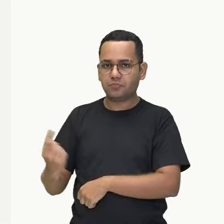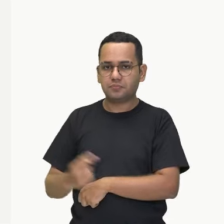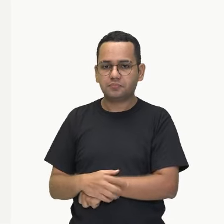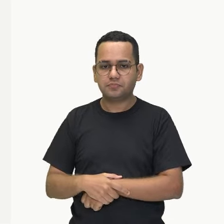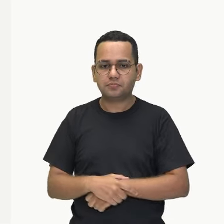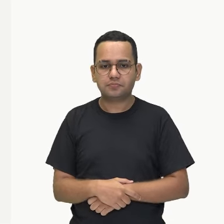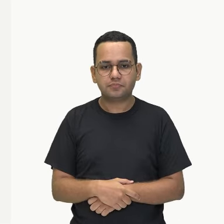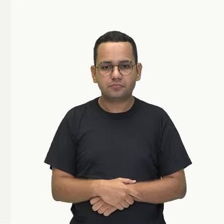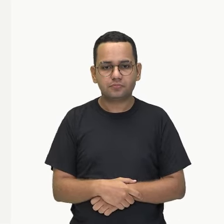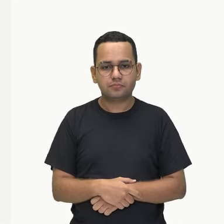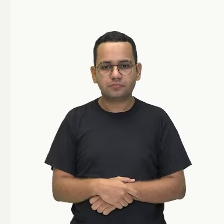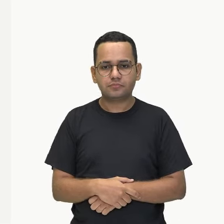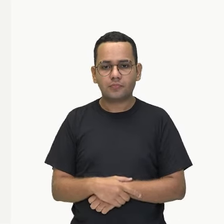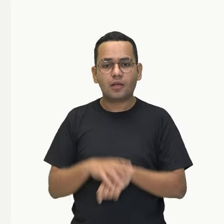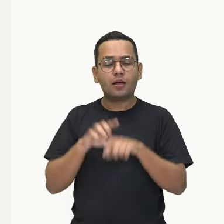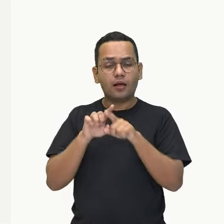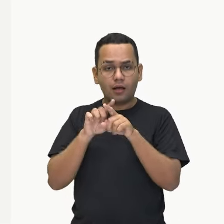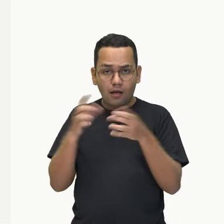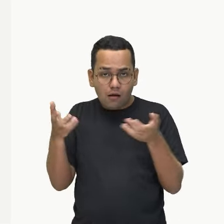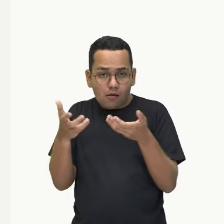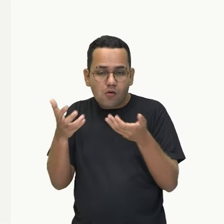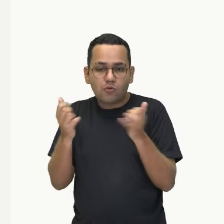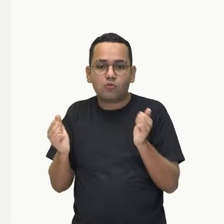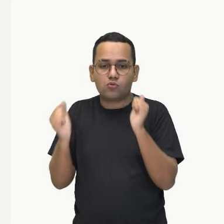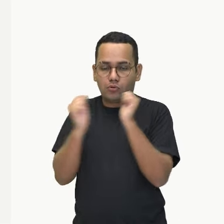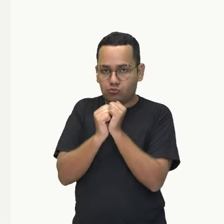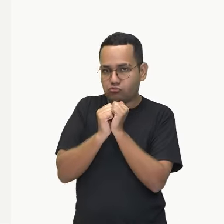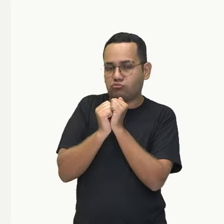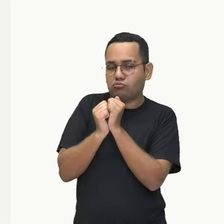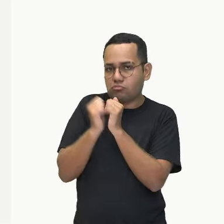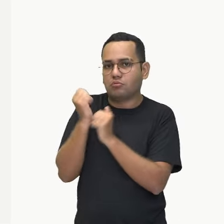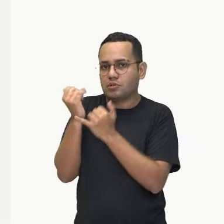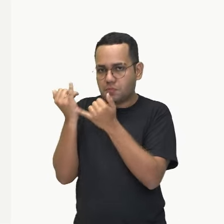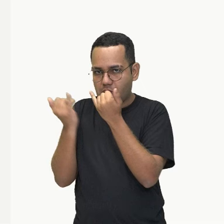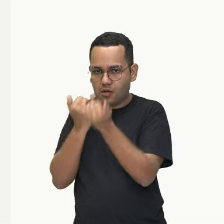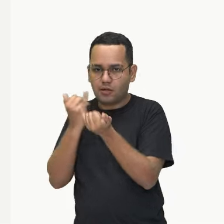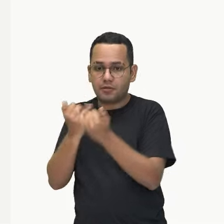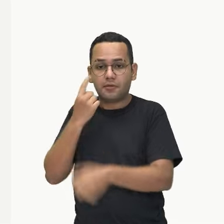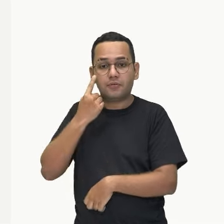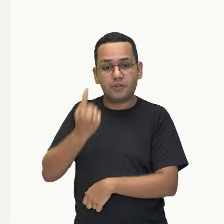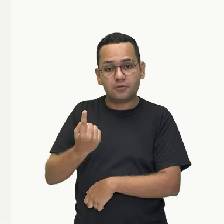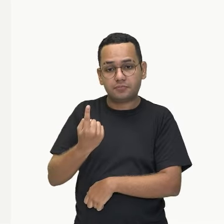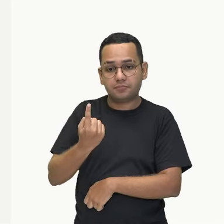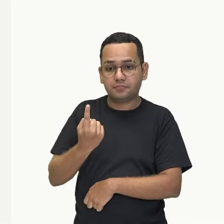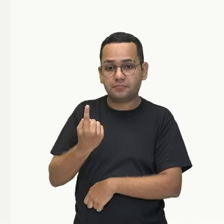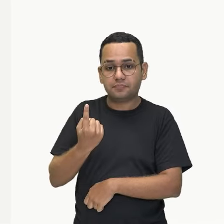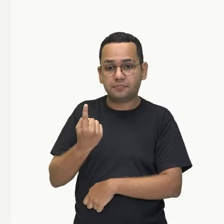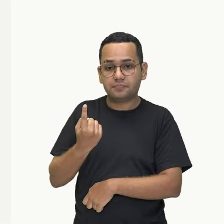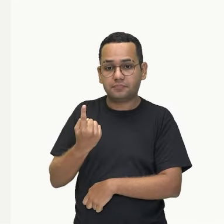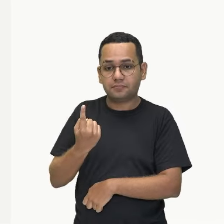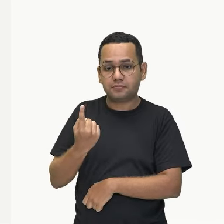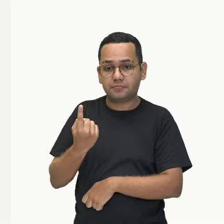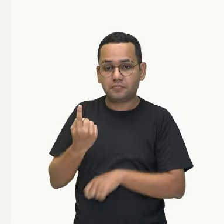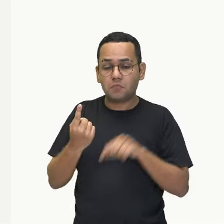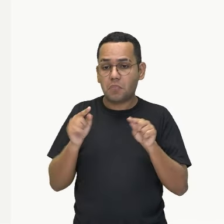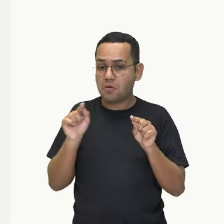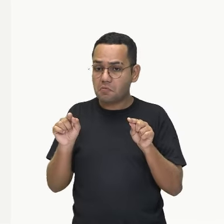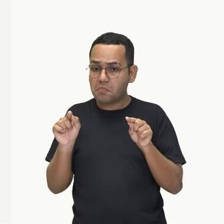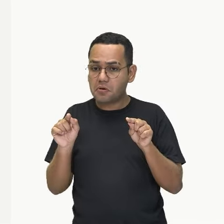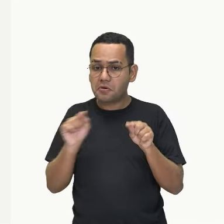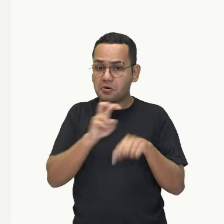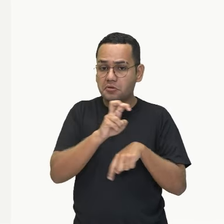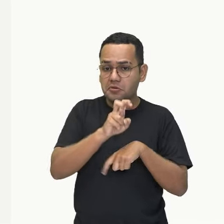Agora, os termos semelhantes, ó. Aqui é x ao cubo e aqui é x ao cubo. Mesma variável,